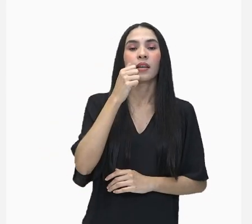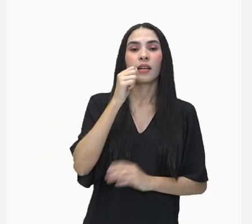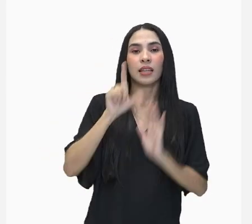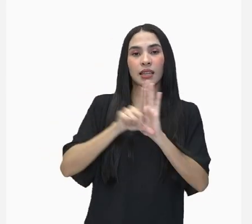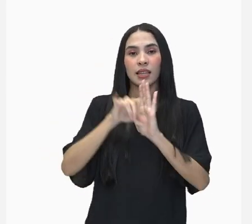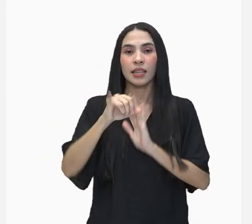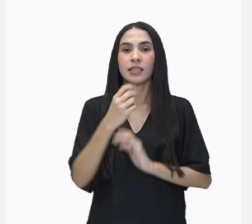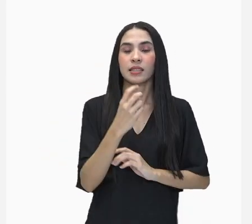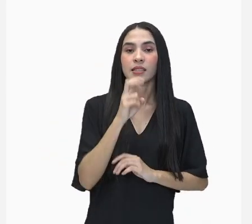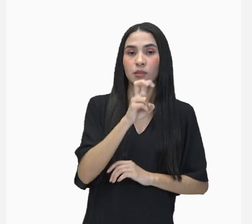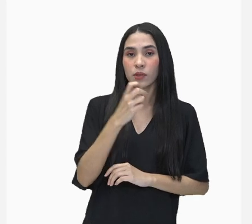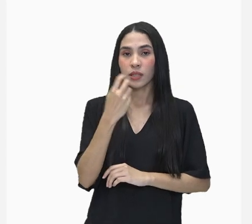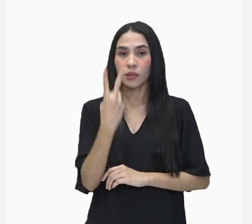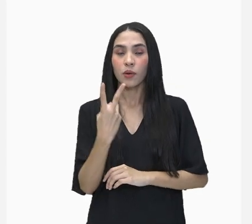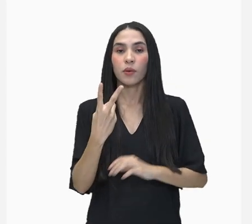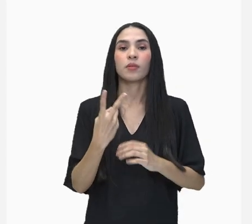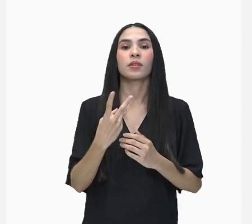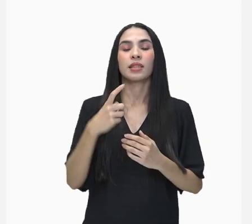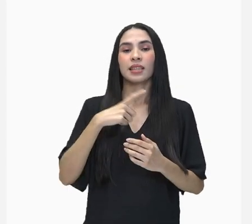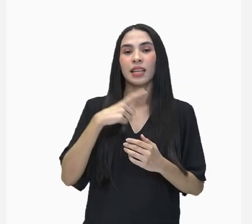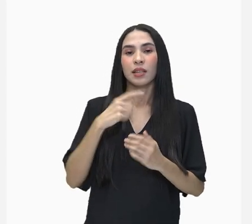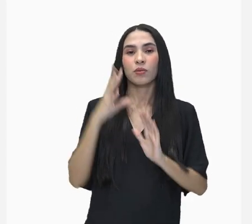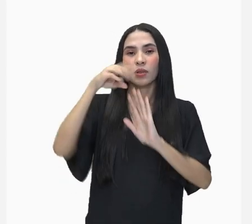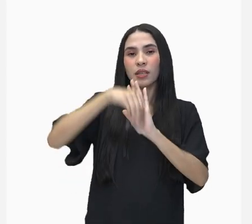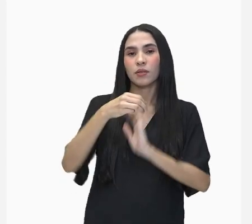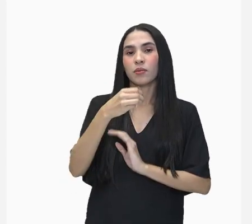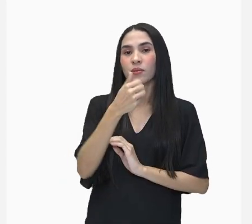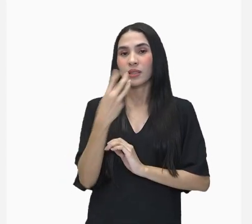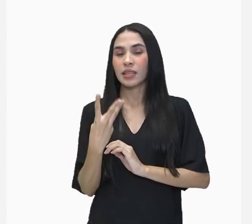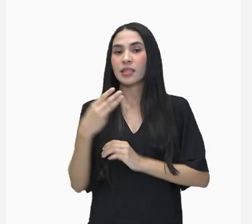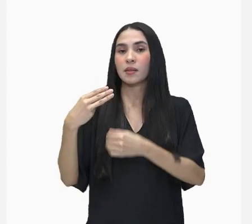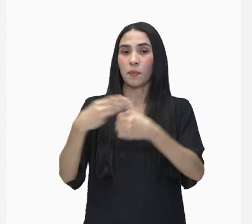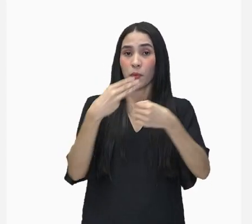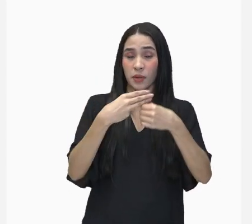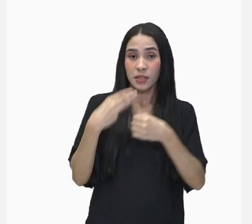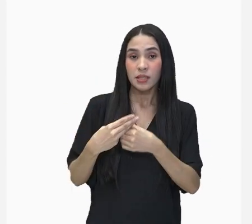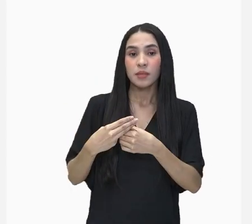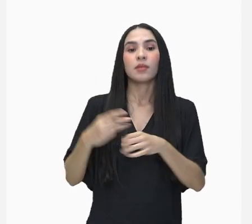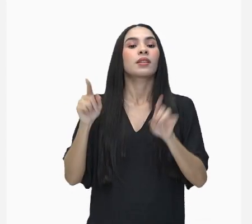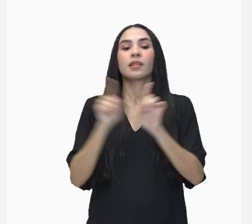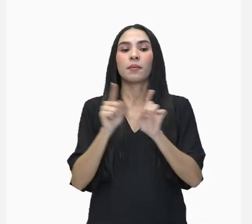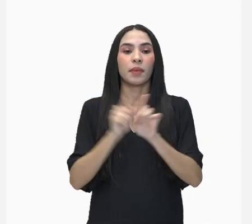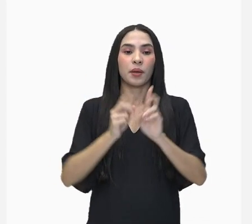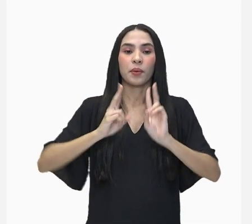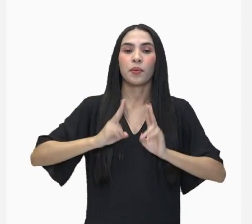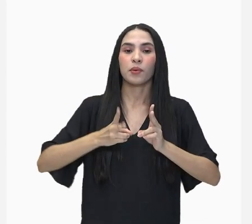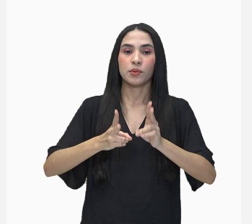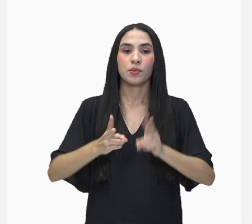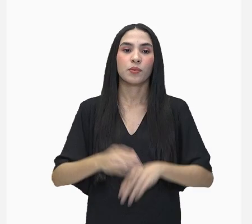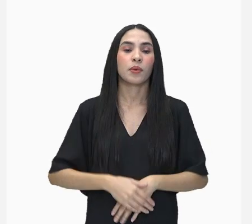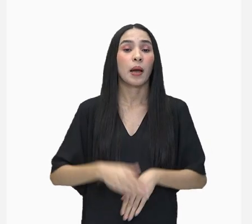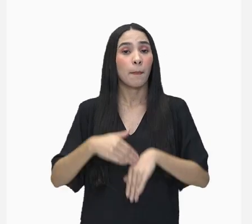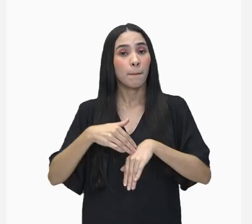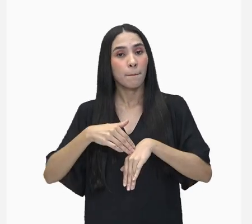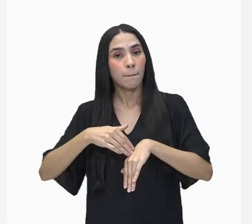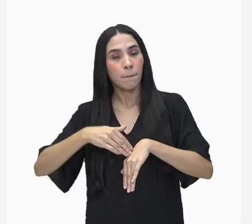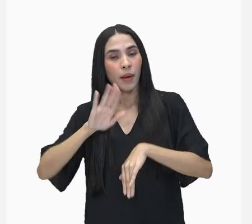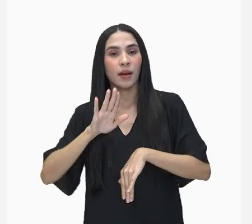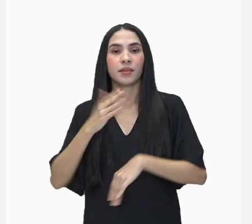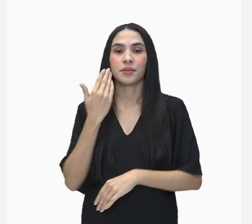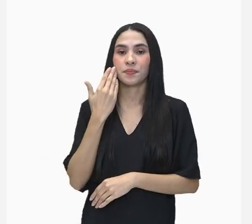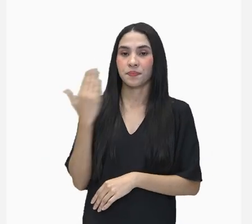52, abrangendo aí esses 13 municípios. E aí a gente segue verificando aí mais um ponto da